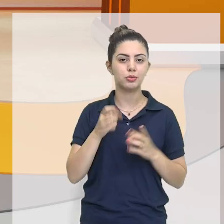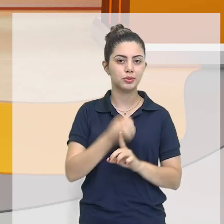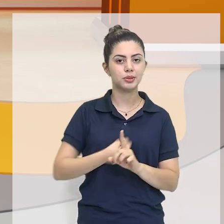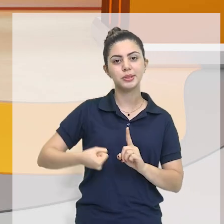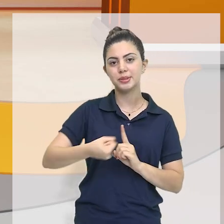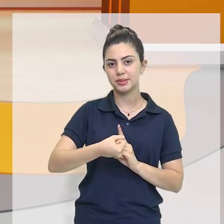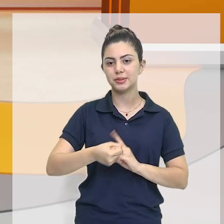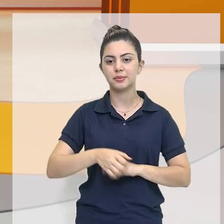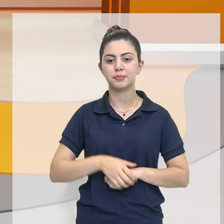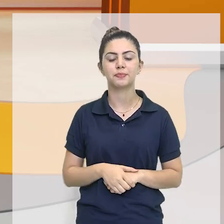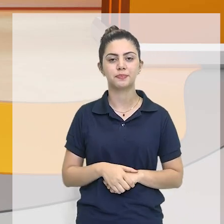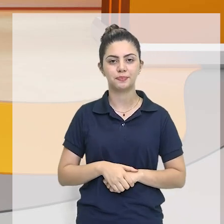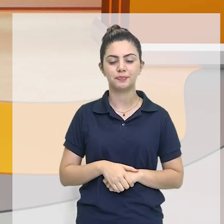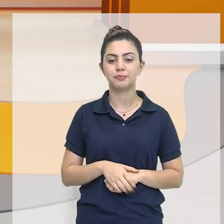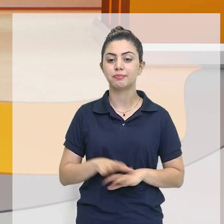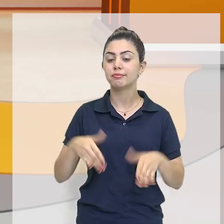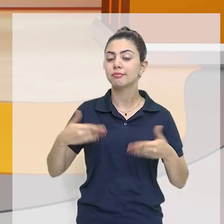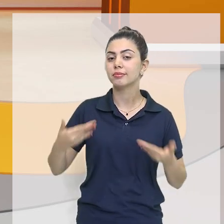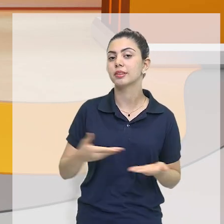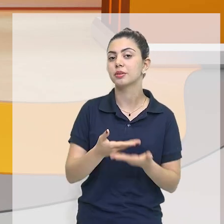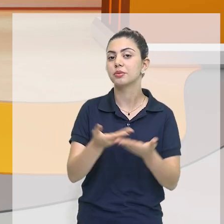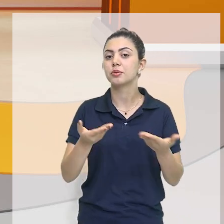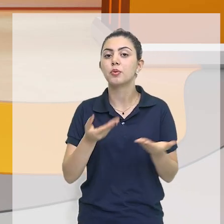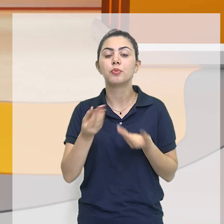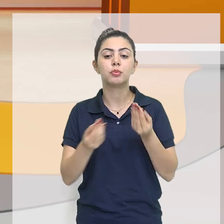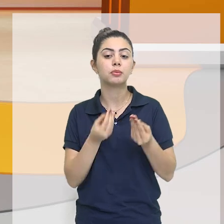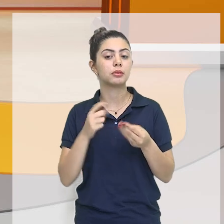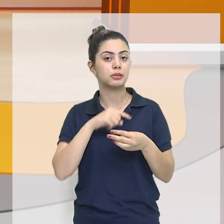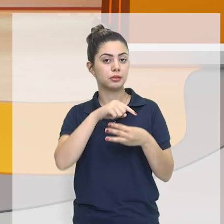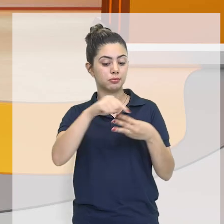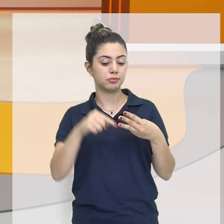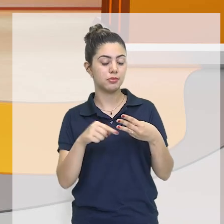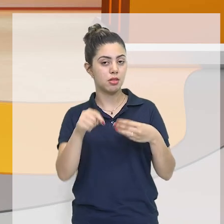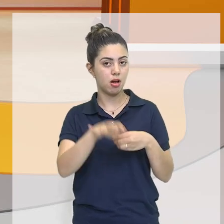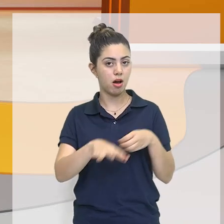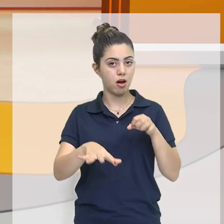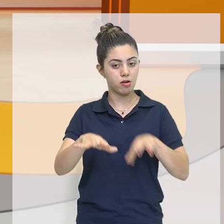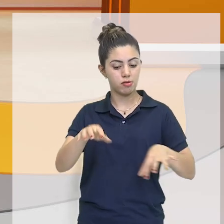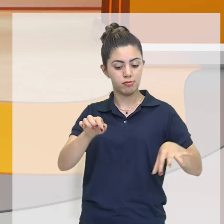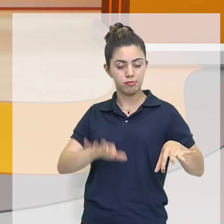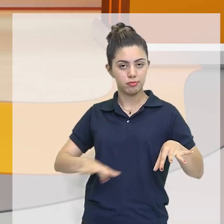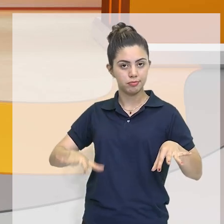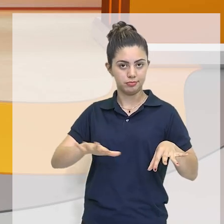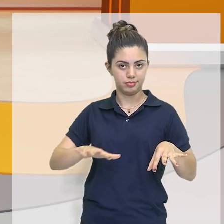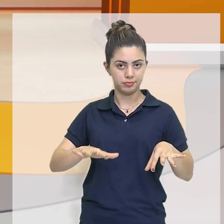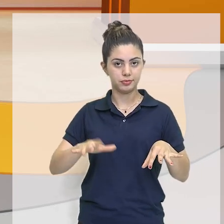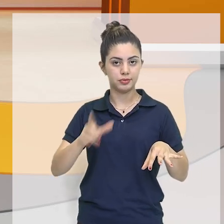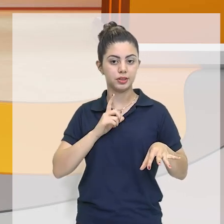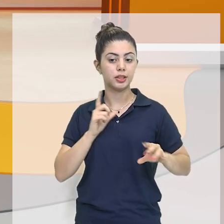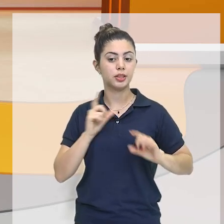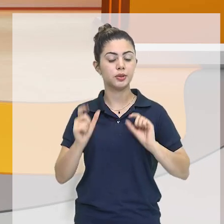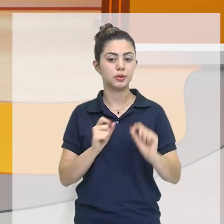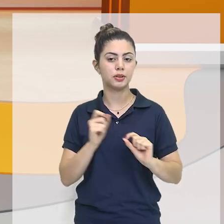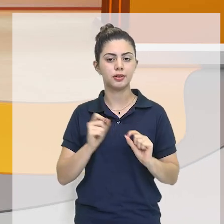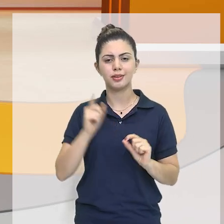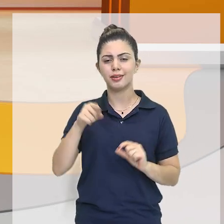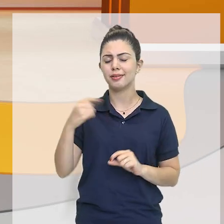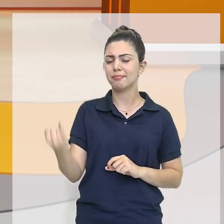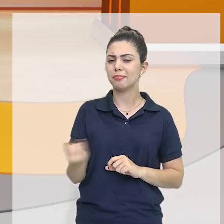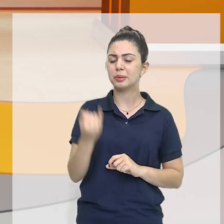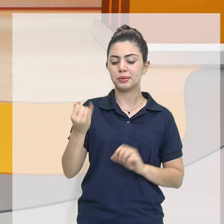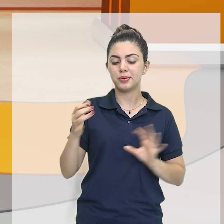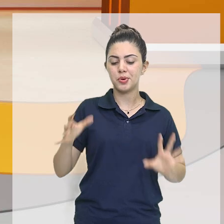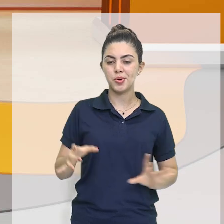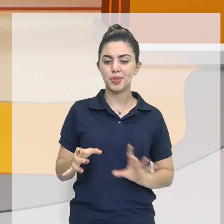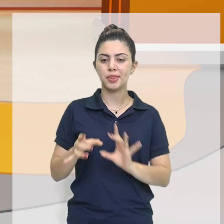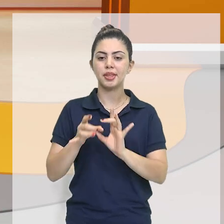sociais. Então, você tem aí 3 campos, né, que estão estritamente ligados